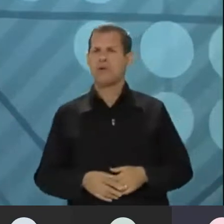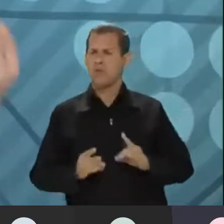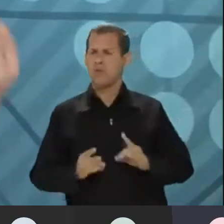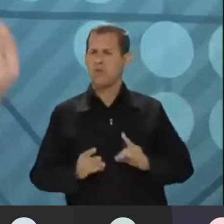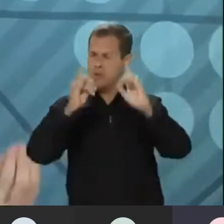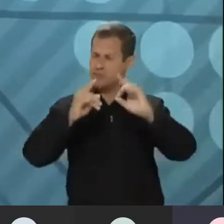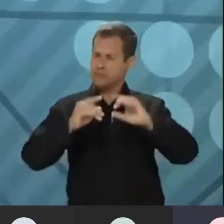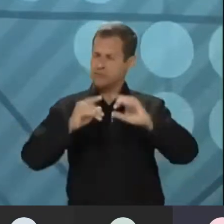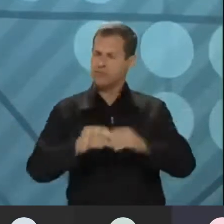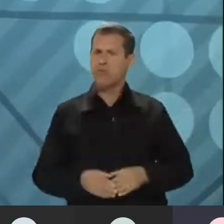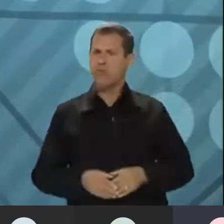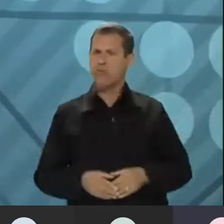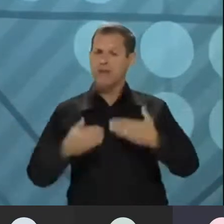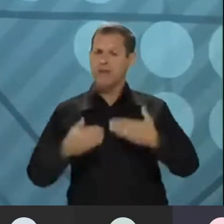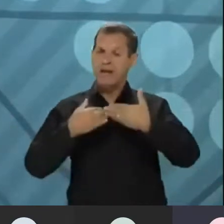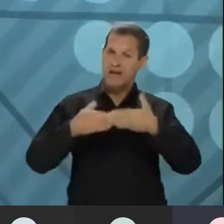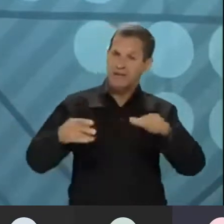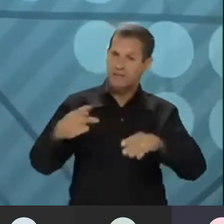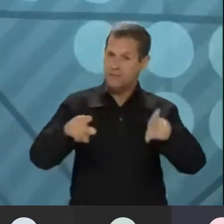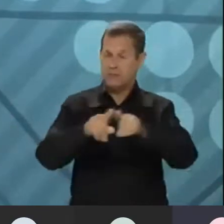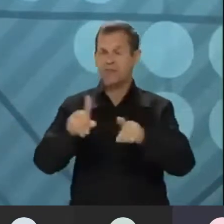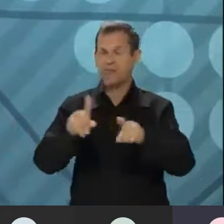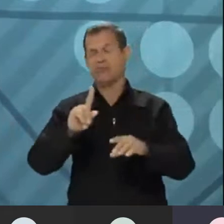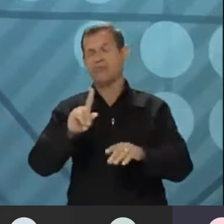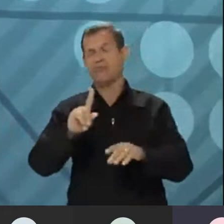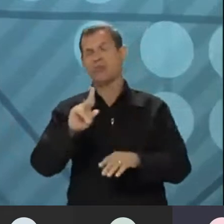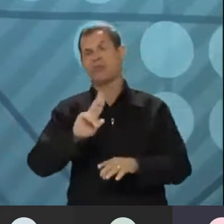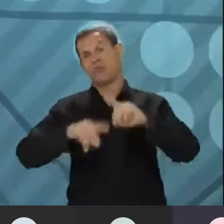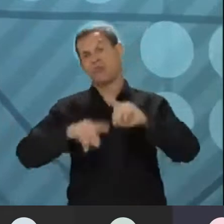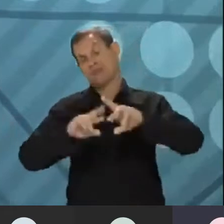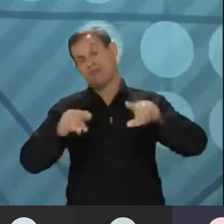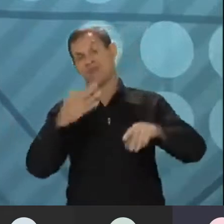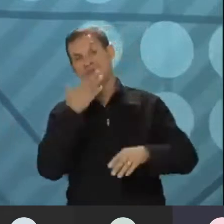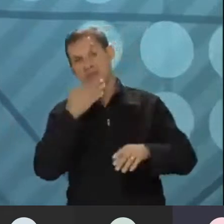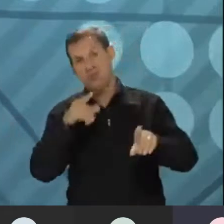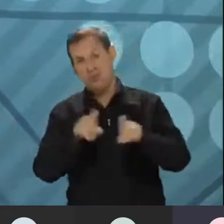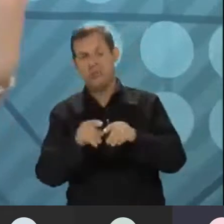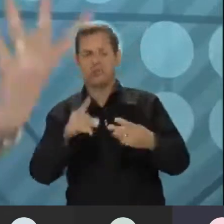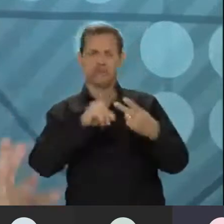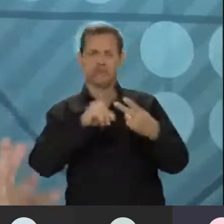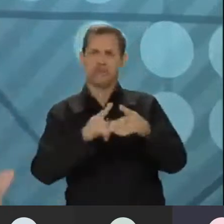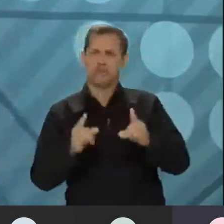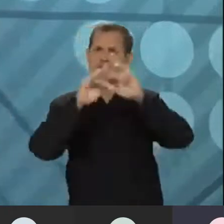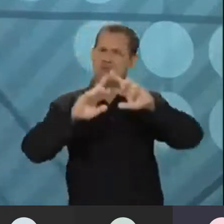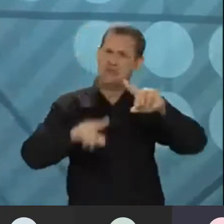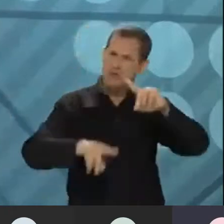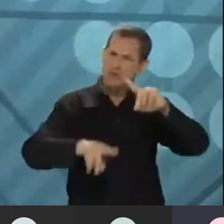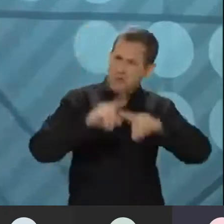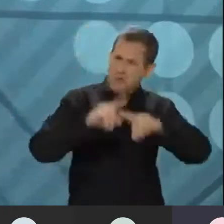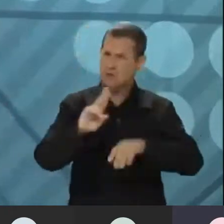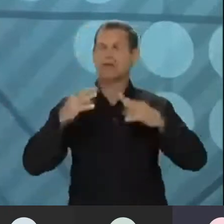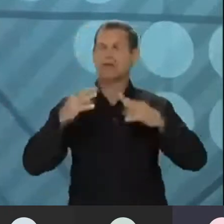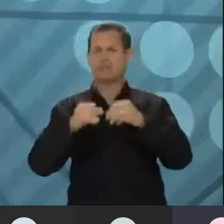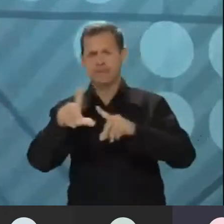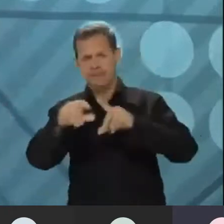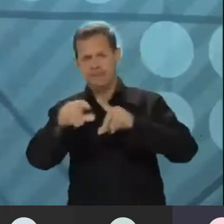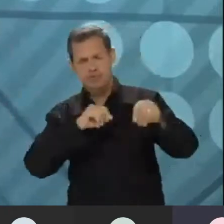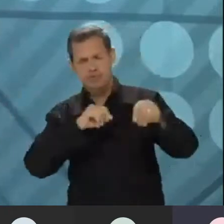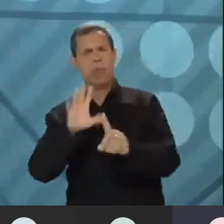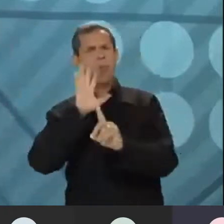abertura maior, outro uma abertura menor, um vai utilizar um tipo de material de determinada cor e o outro vai utilizar outro tipo de material. Então, todas